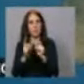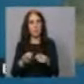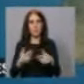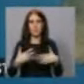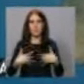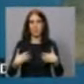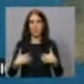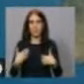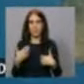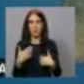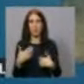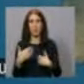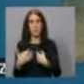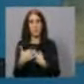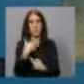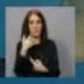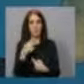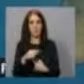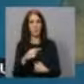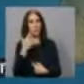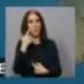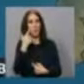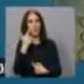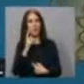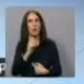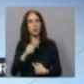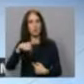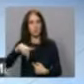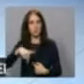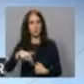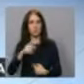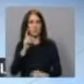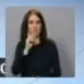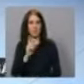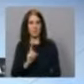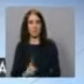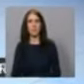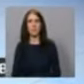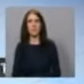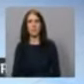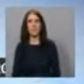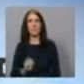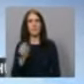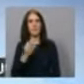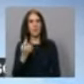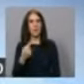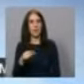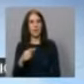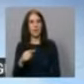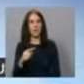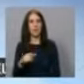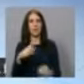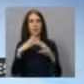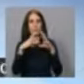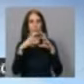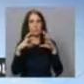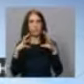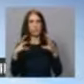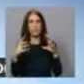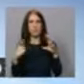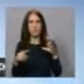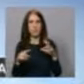com uma passagem no superfície frontal. Mas vamos ver agora para o dia para hoje. De facto, temos aqui esta nebulosidade